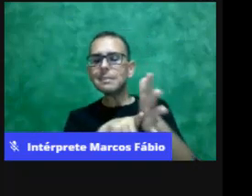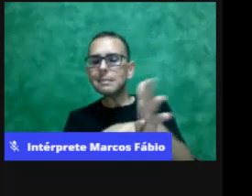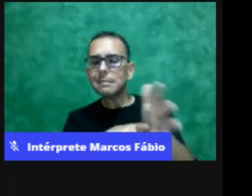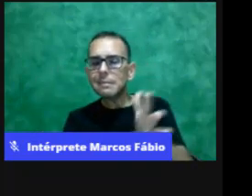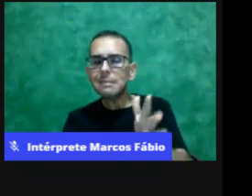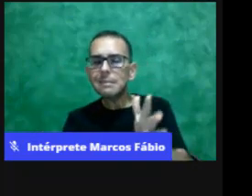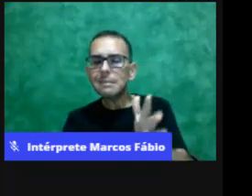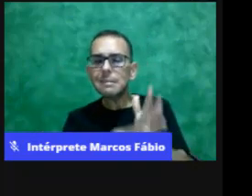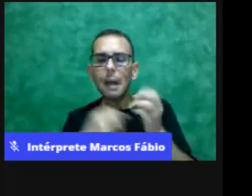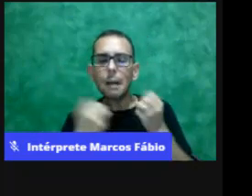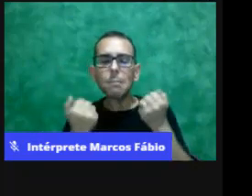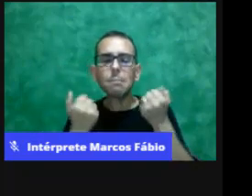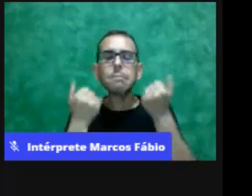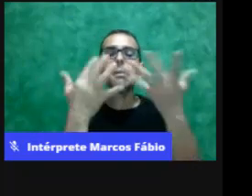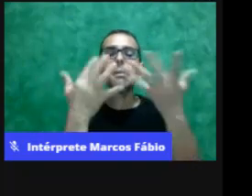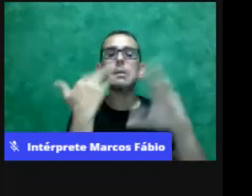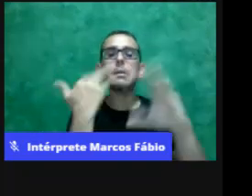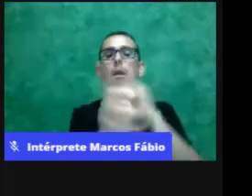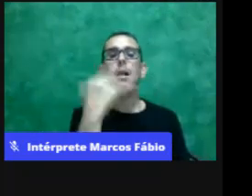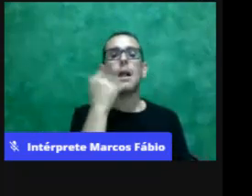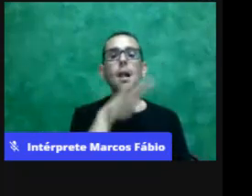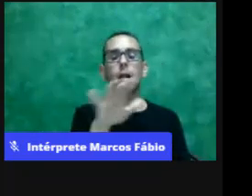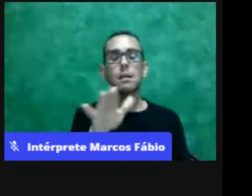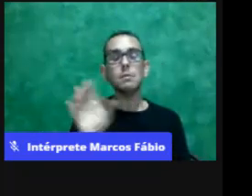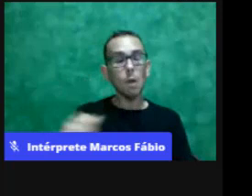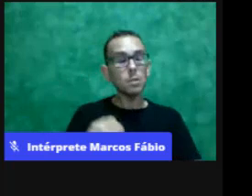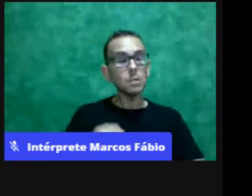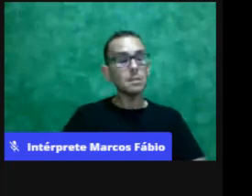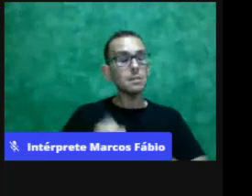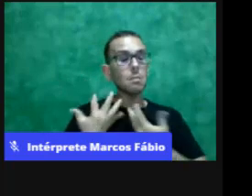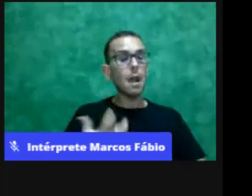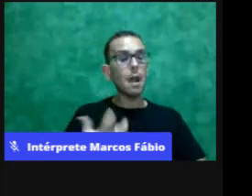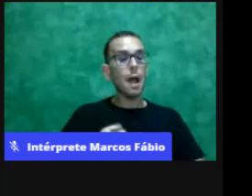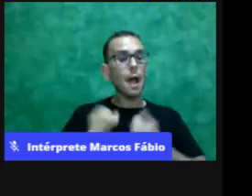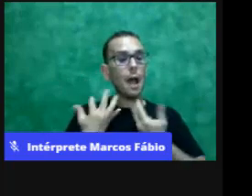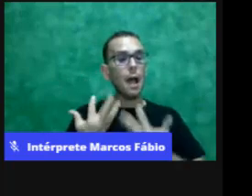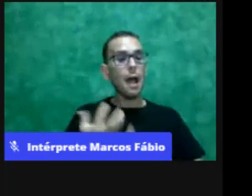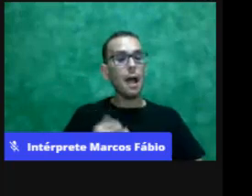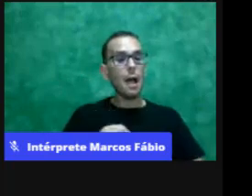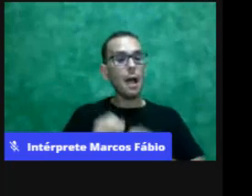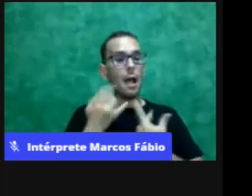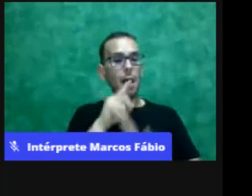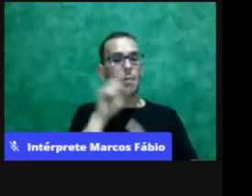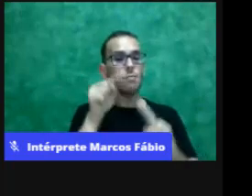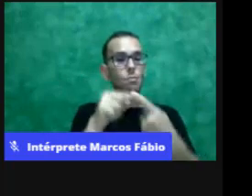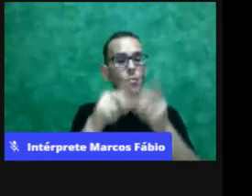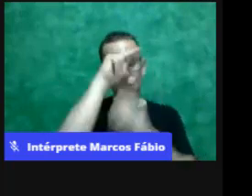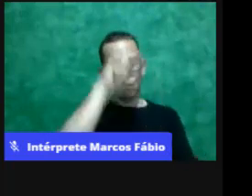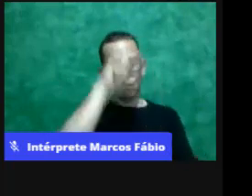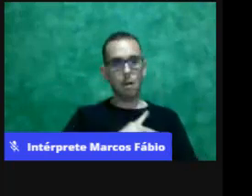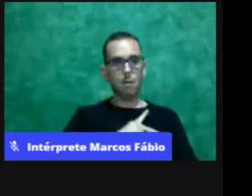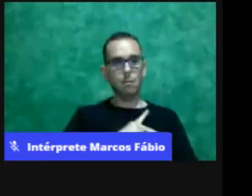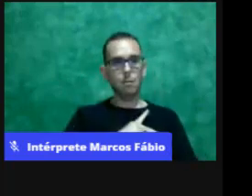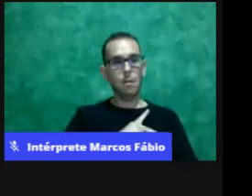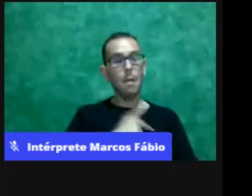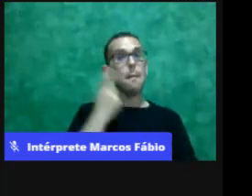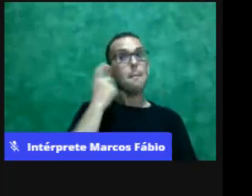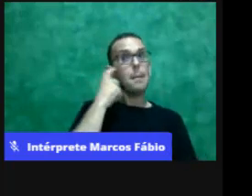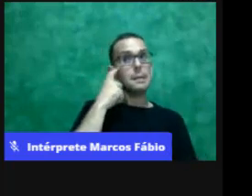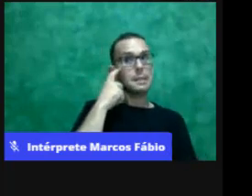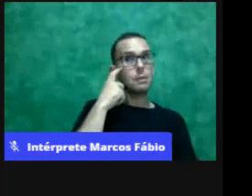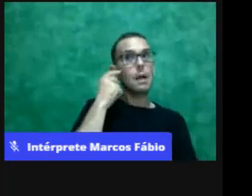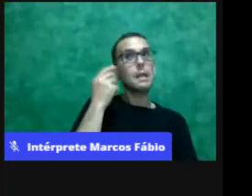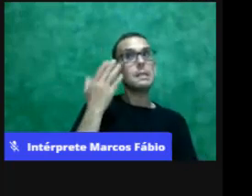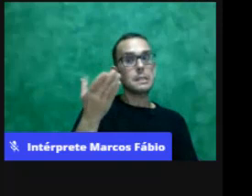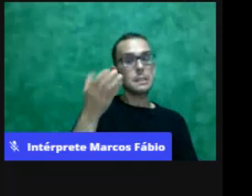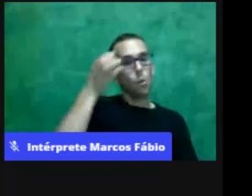mandar para as crianças, e também você pode se inspirar para construir os seus próprios podcasts, pensando e se fosse